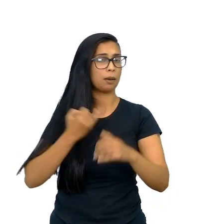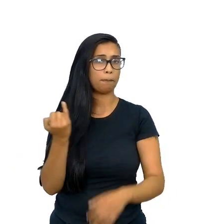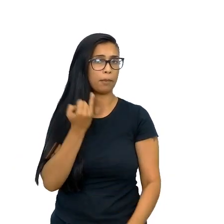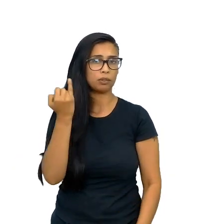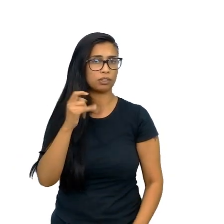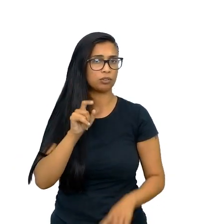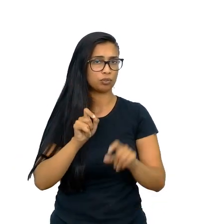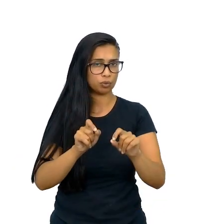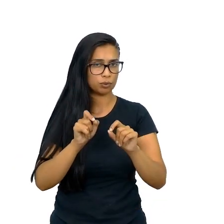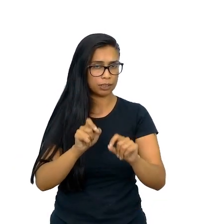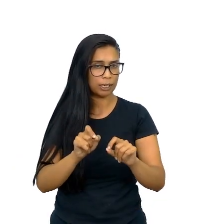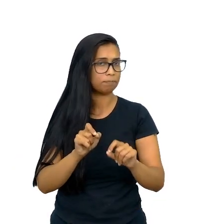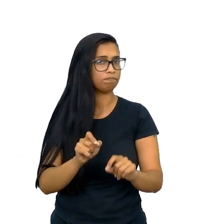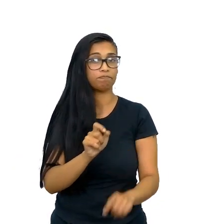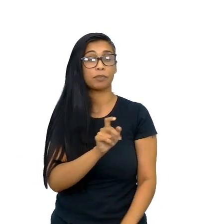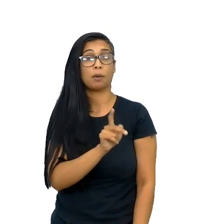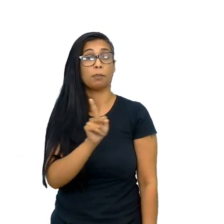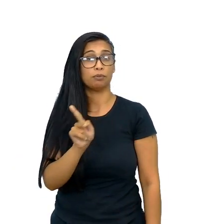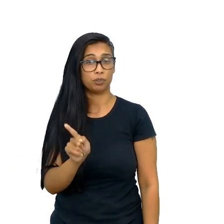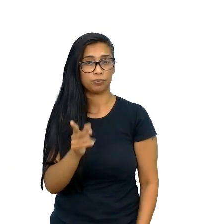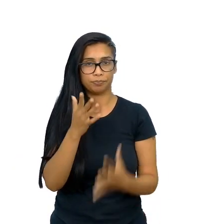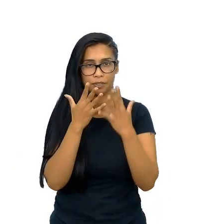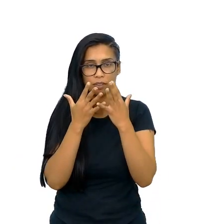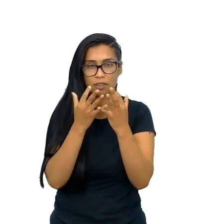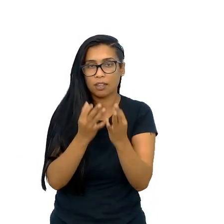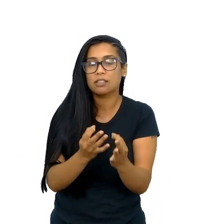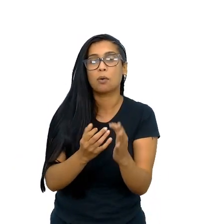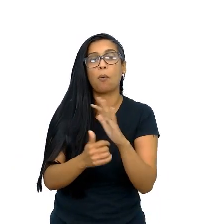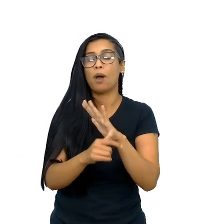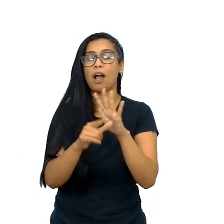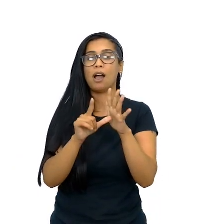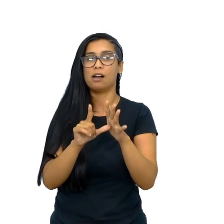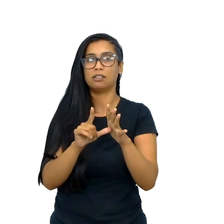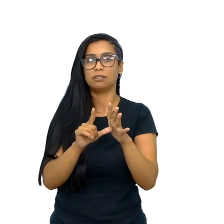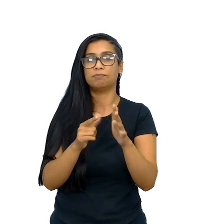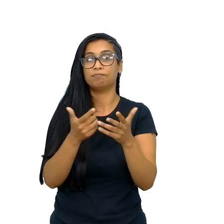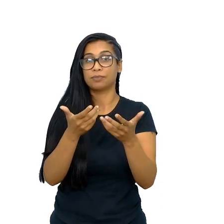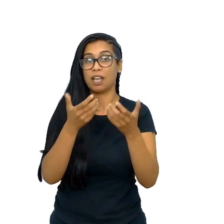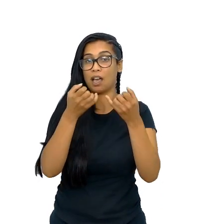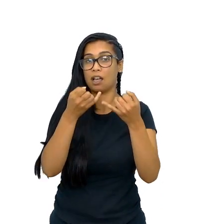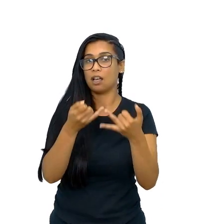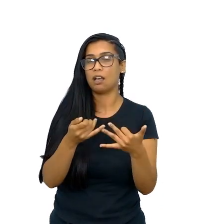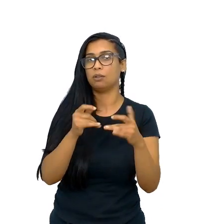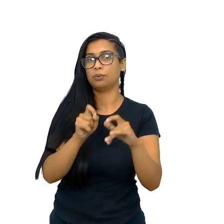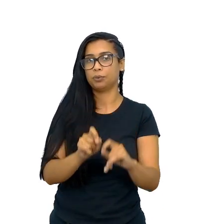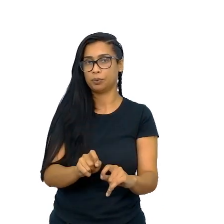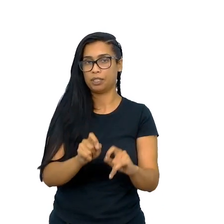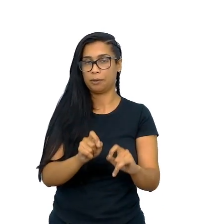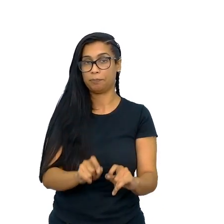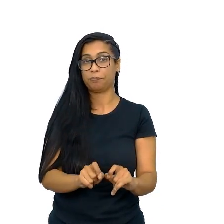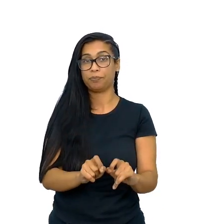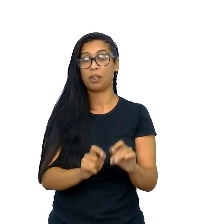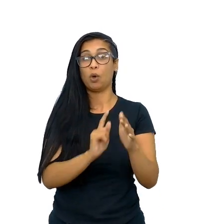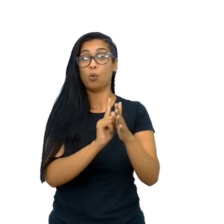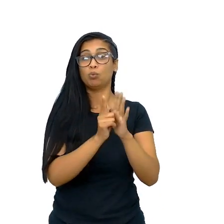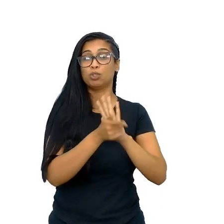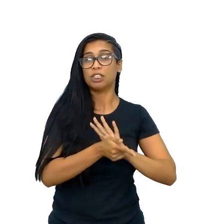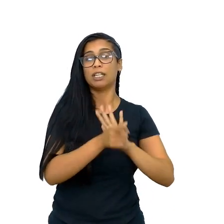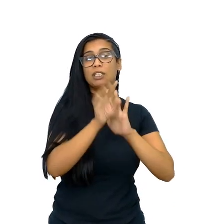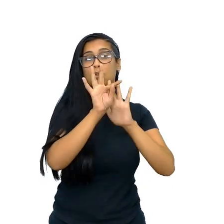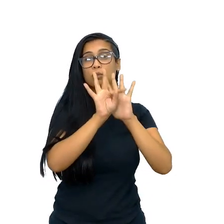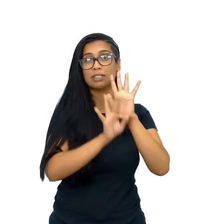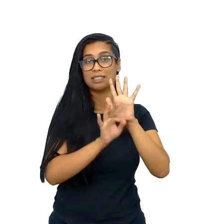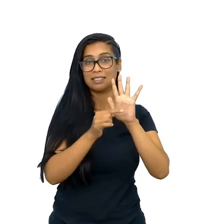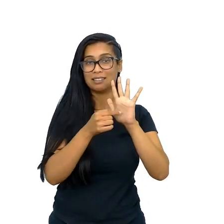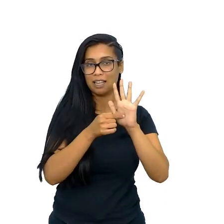a gente ler aqui essa síntese, né, que nós colocamos aqui, que os gêneros textuais, eles são instrumentos de comunicação eficientes,